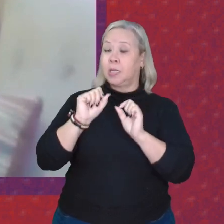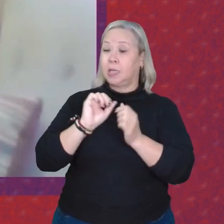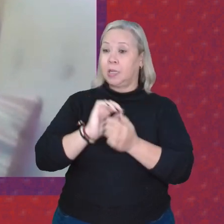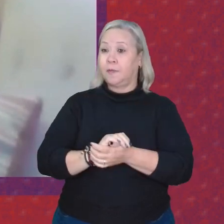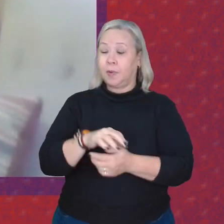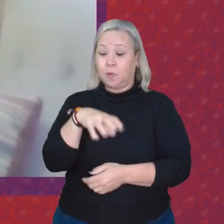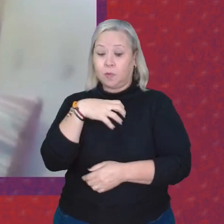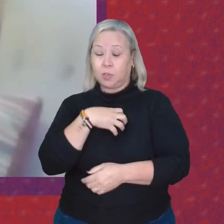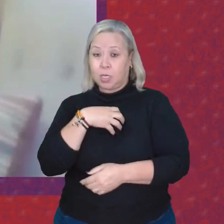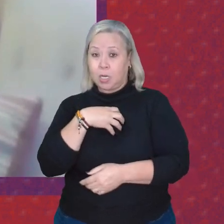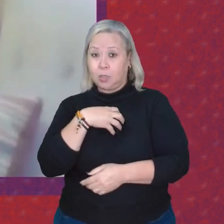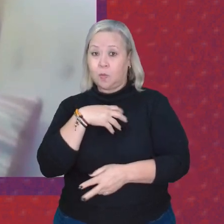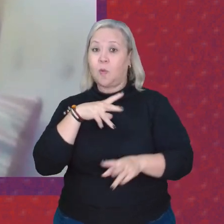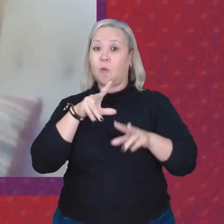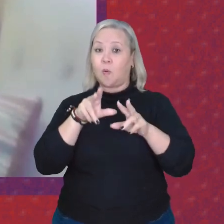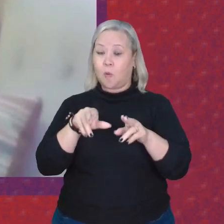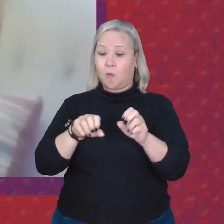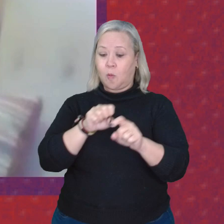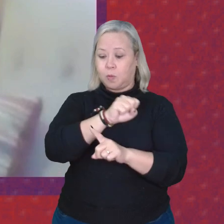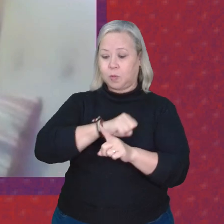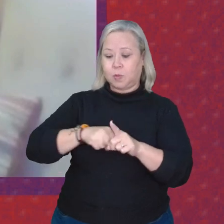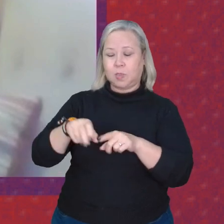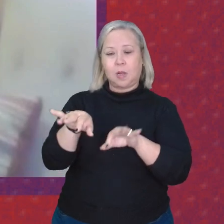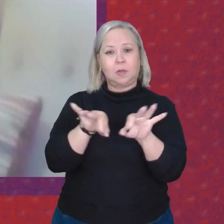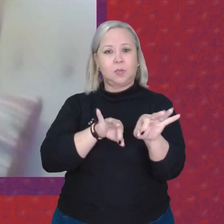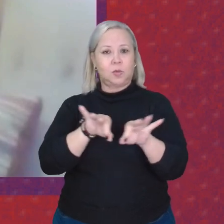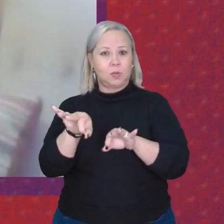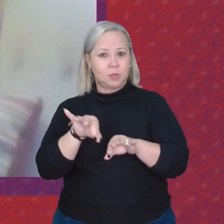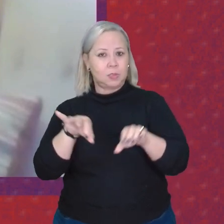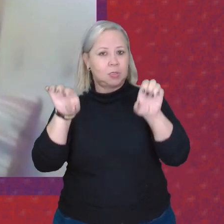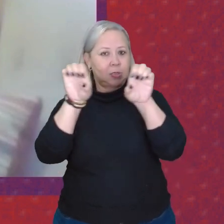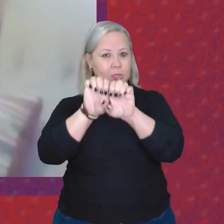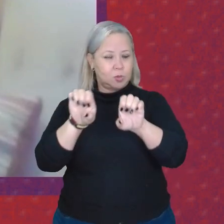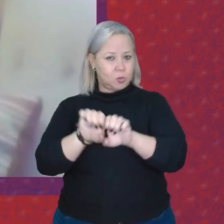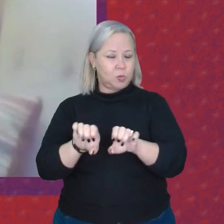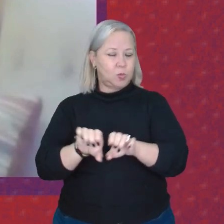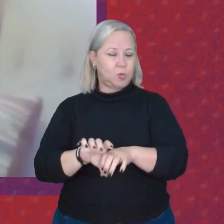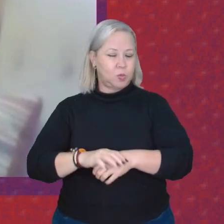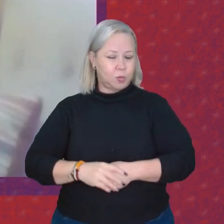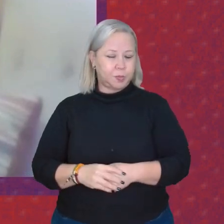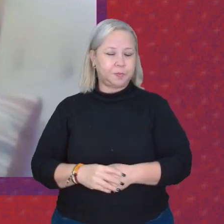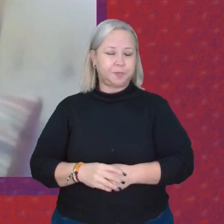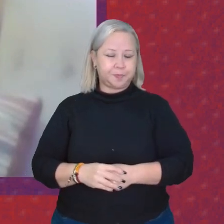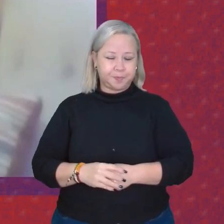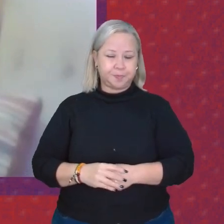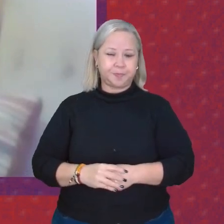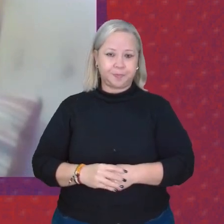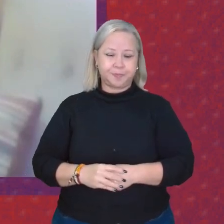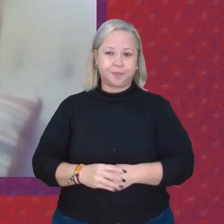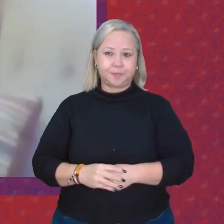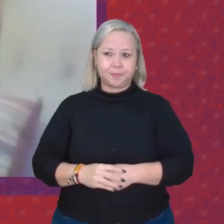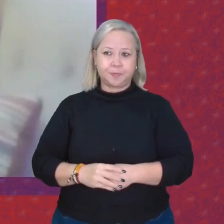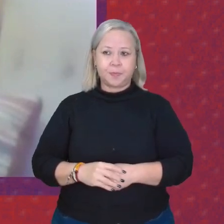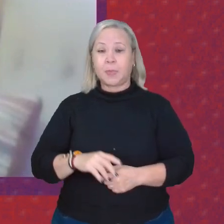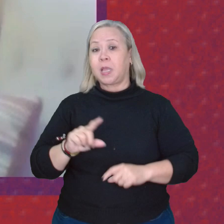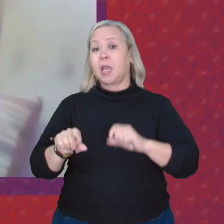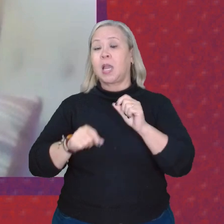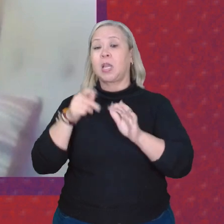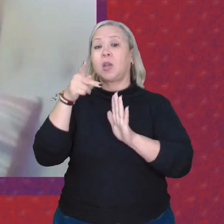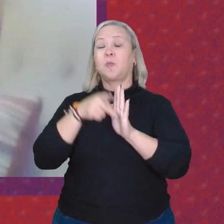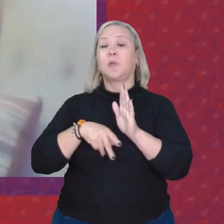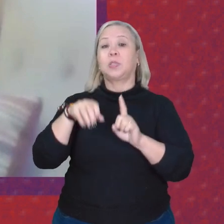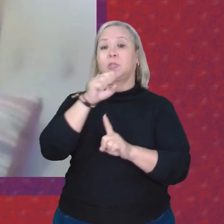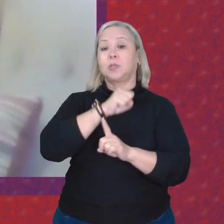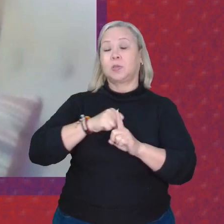forma como a sociedade se organiza, se estrutura, E que projeto de